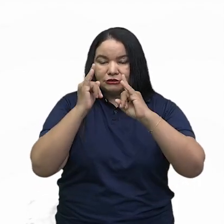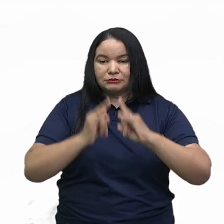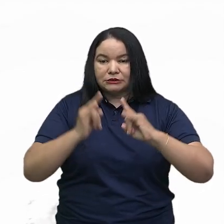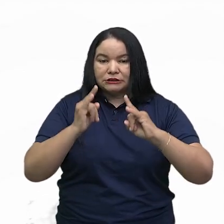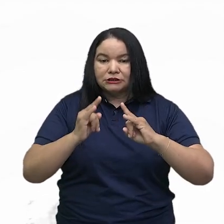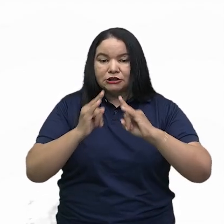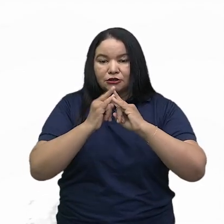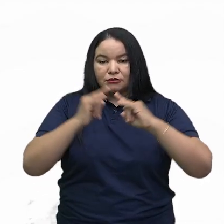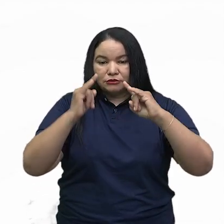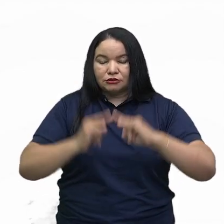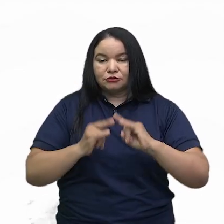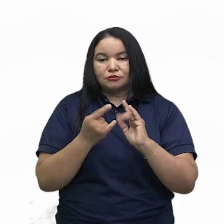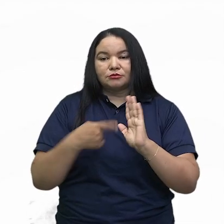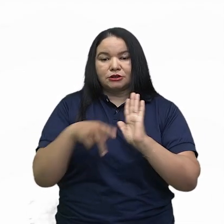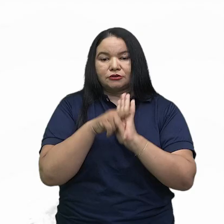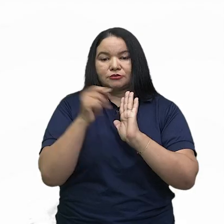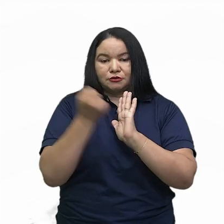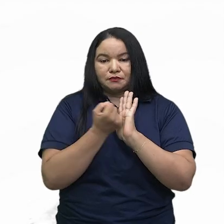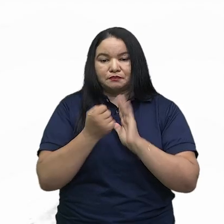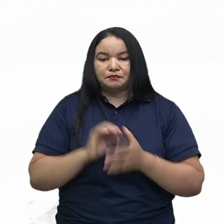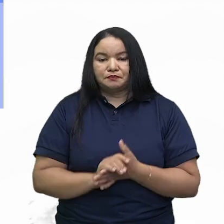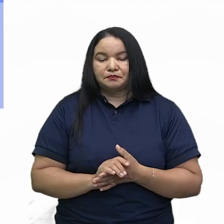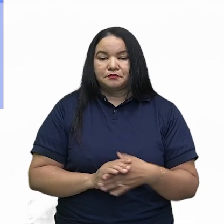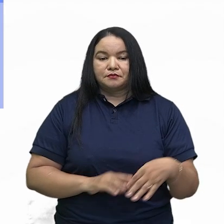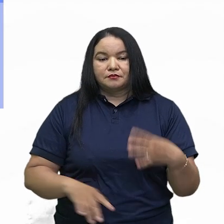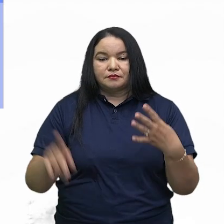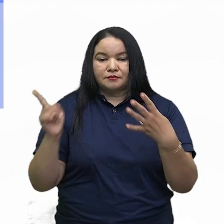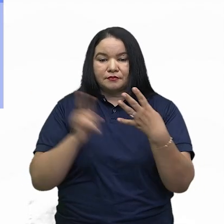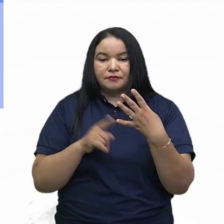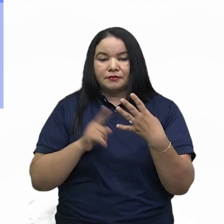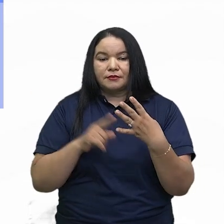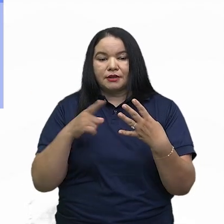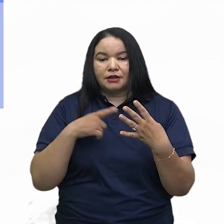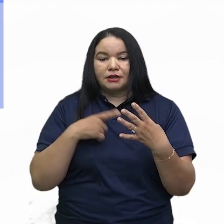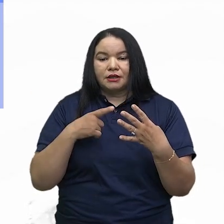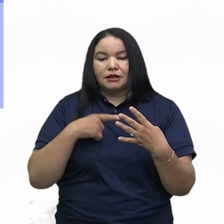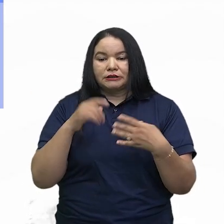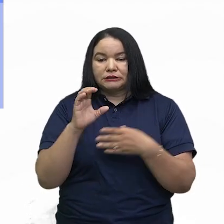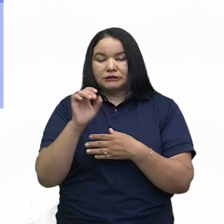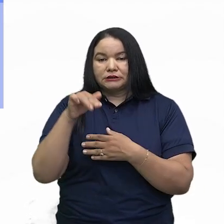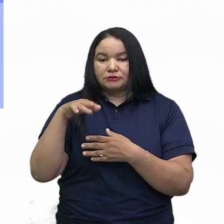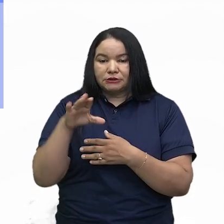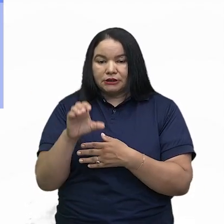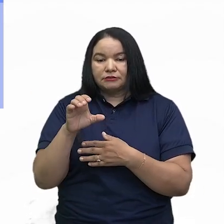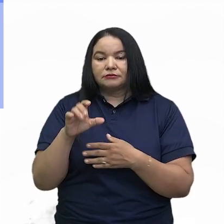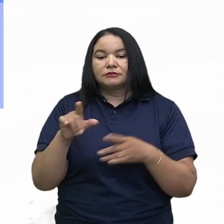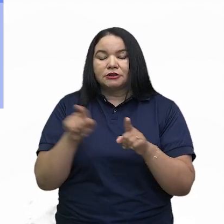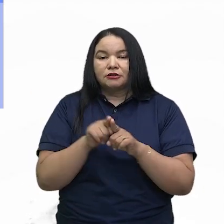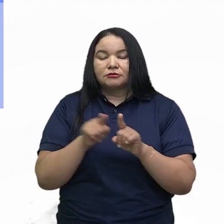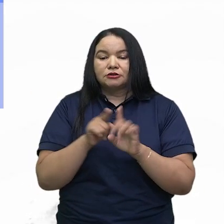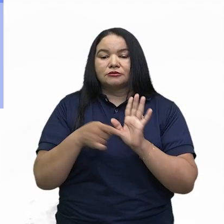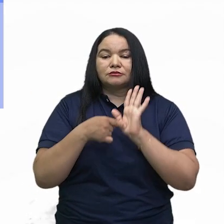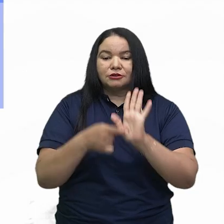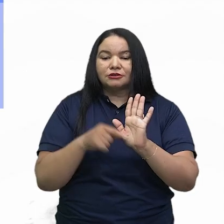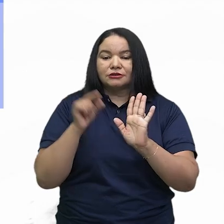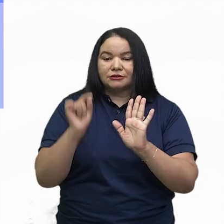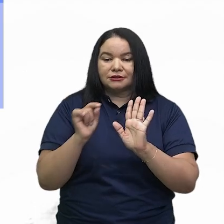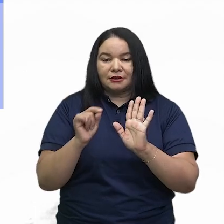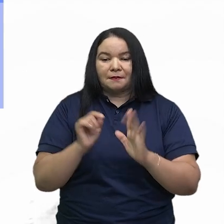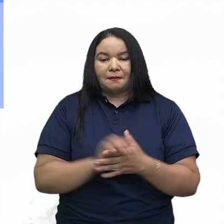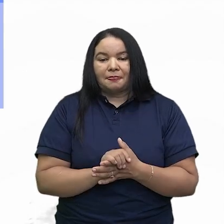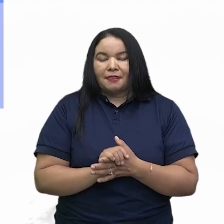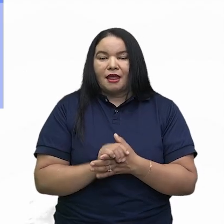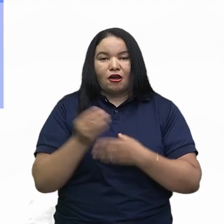essa questão do circo como patrimônio. Nosso terceiro tópico é que nós temos o